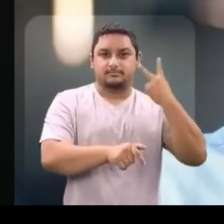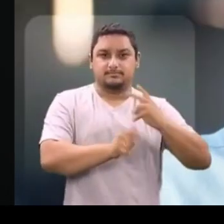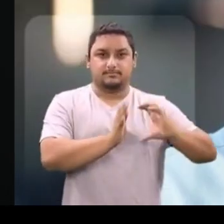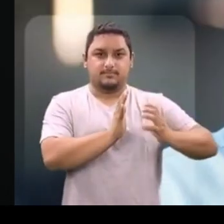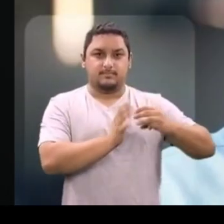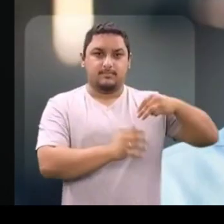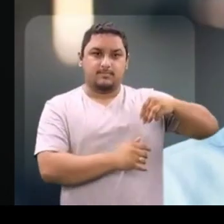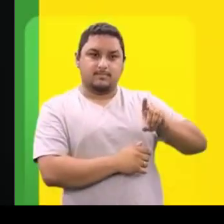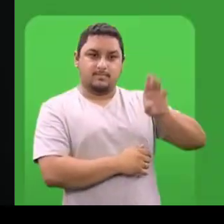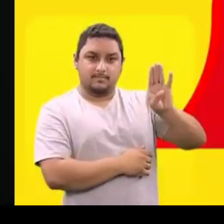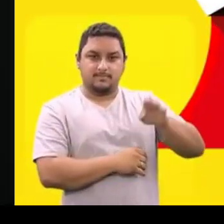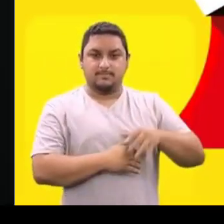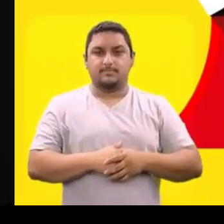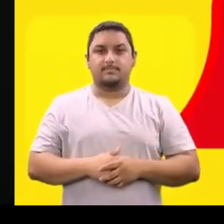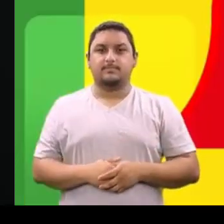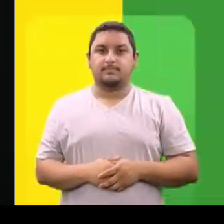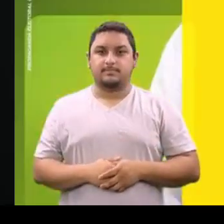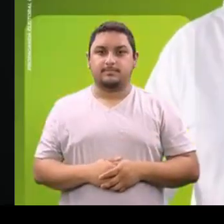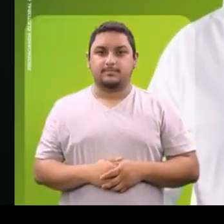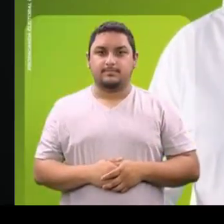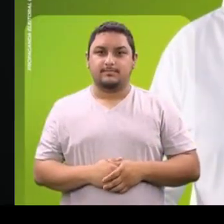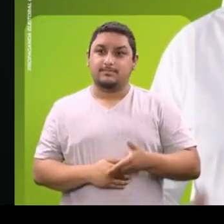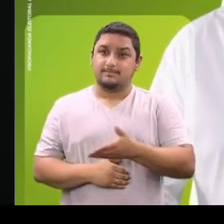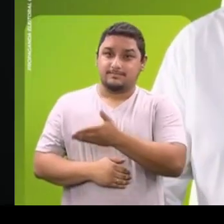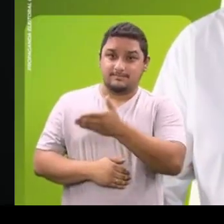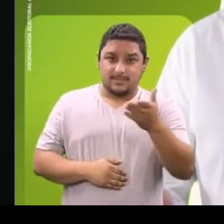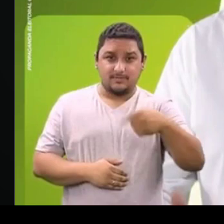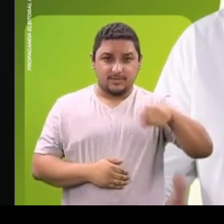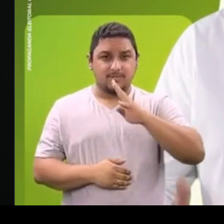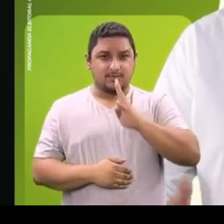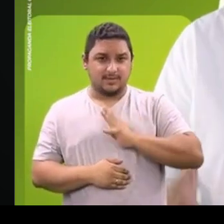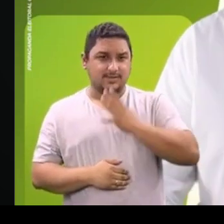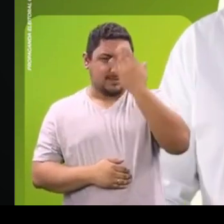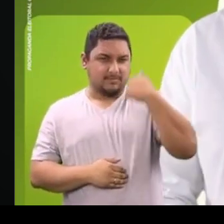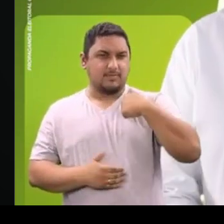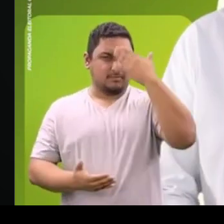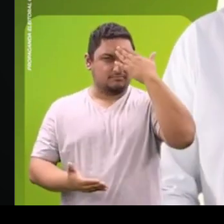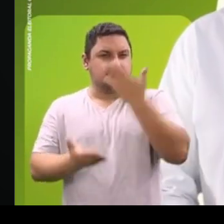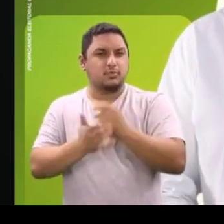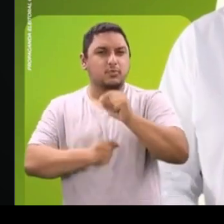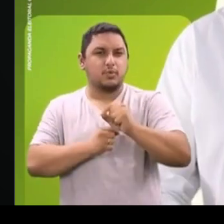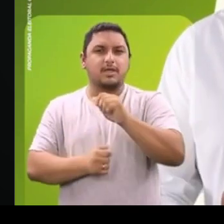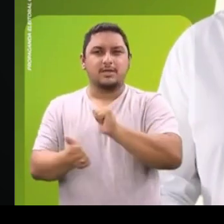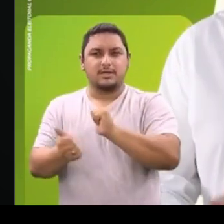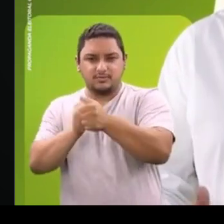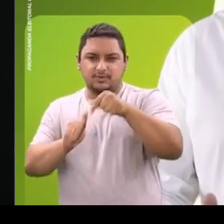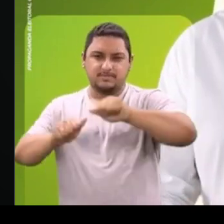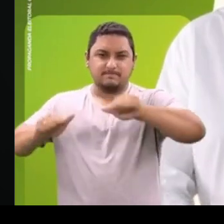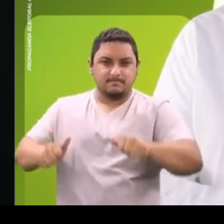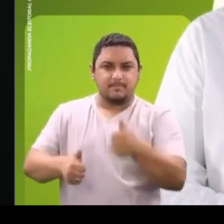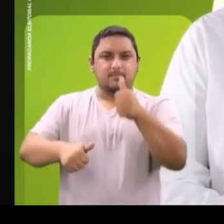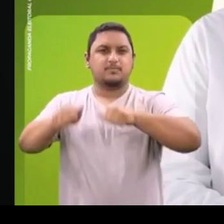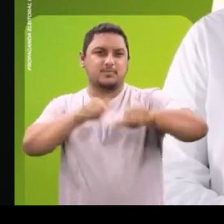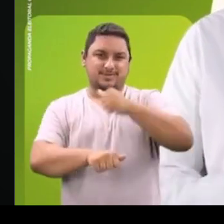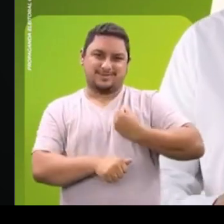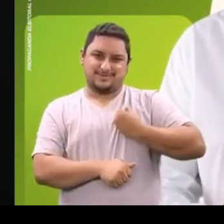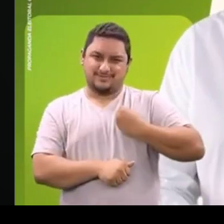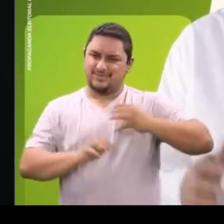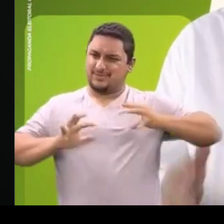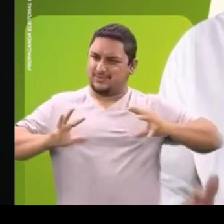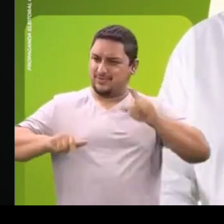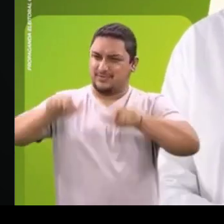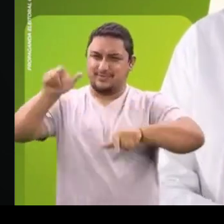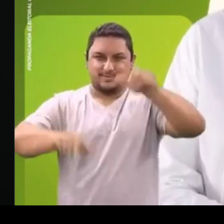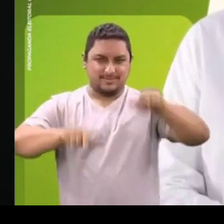Acreditem nos vereadores do MDB. 15. Mãe, na Loi da Químico S sabe que acredita no poder do esporte. Ele transforma vidas, desde